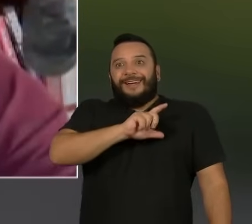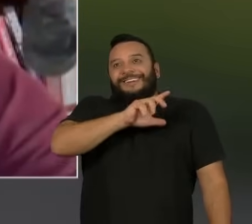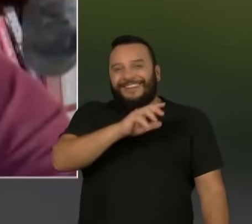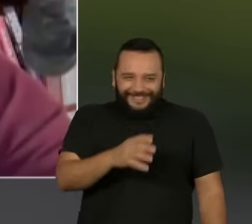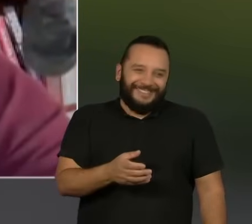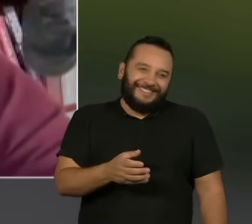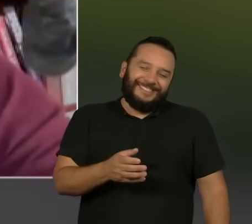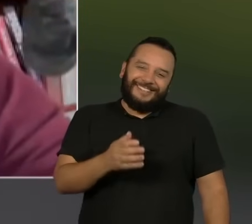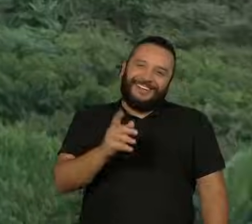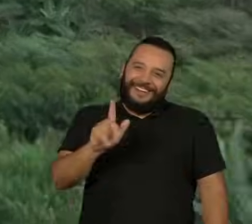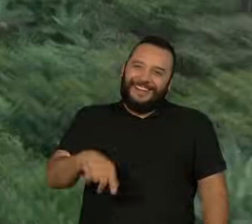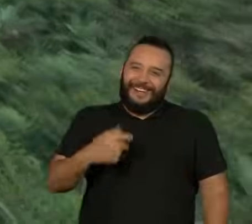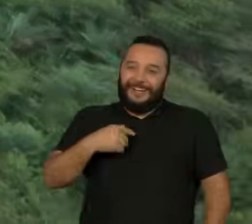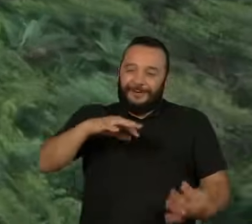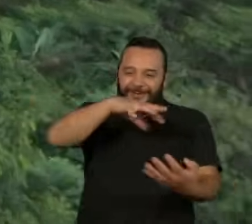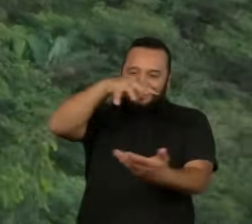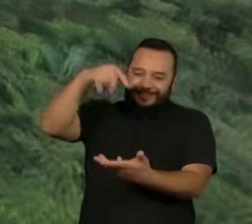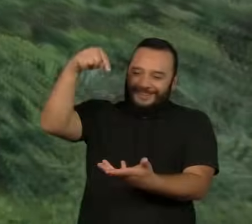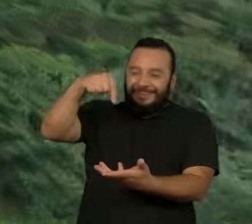casa, é a nossa maior casa.